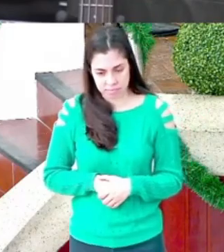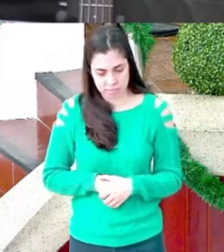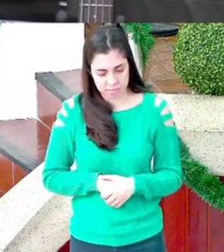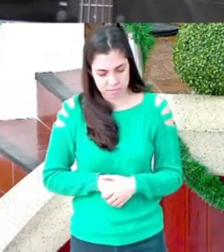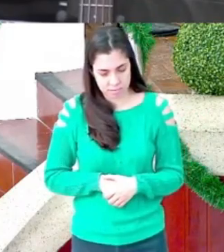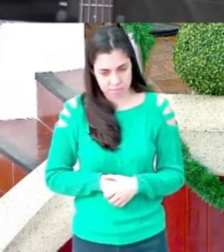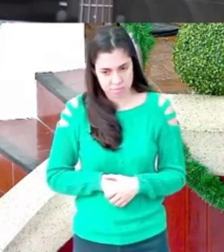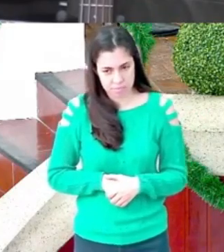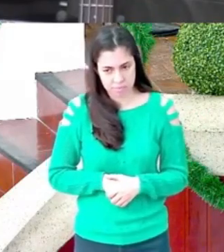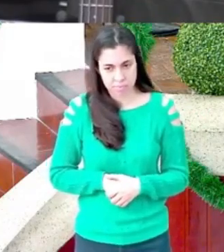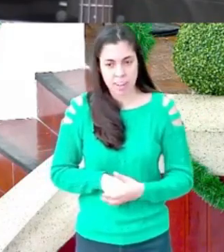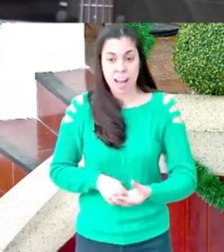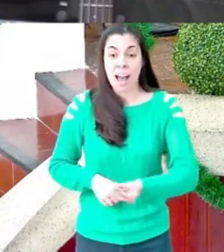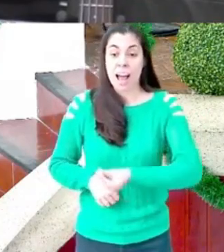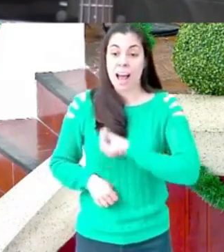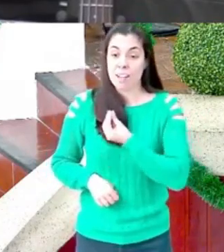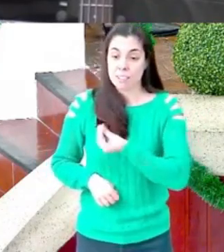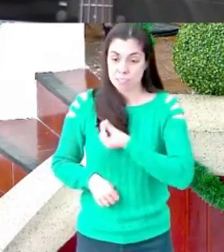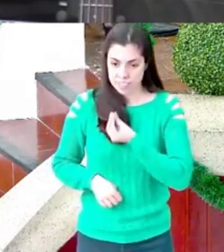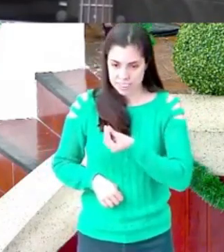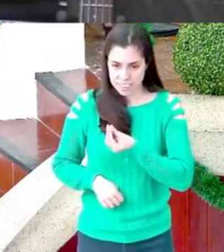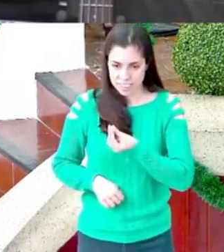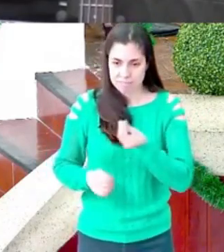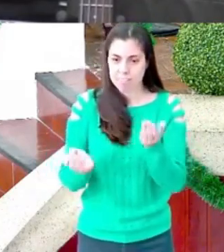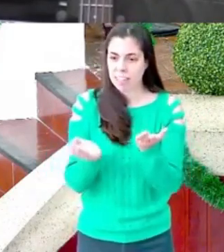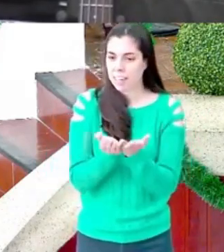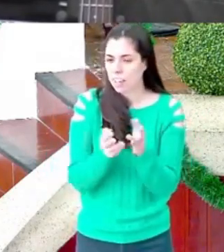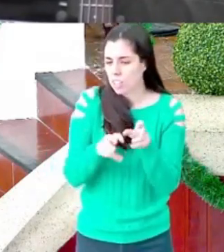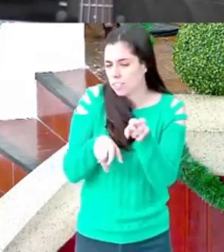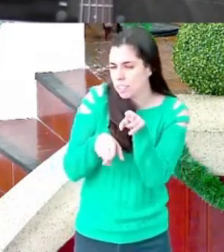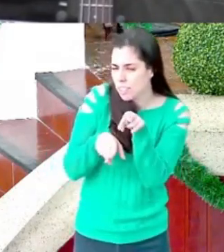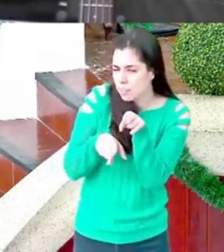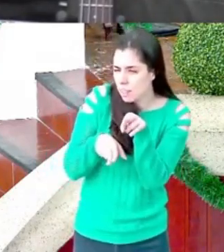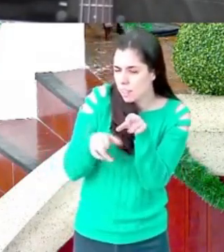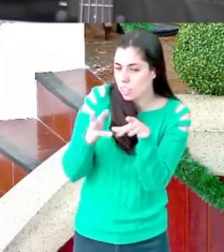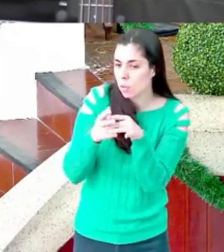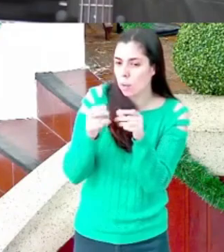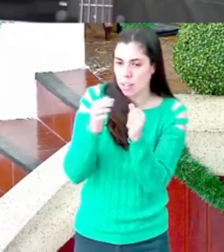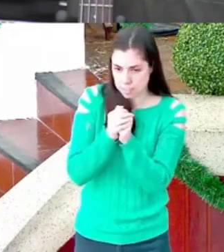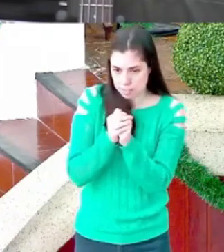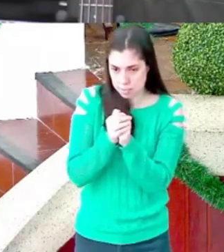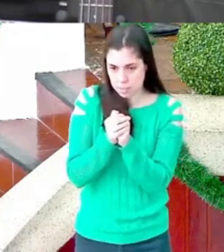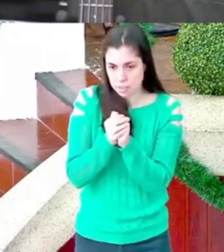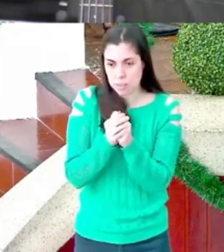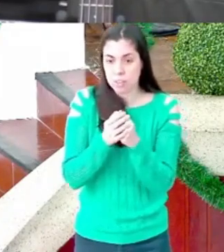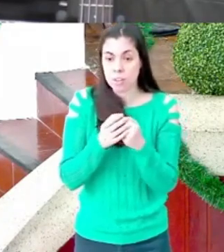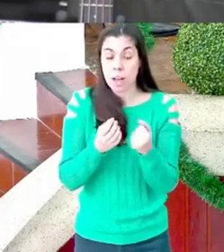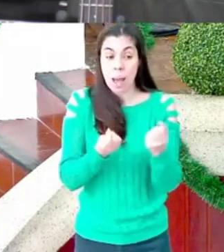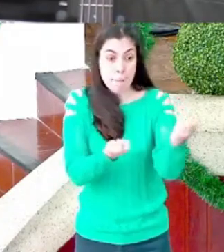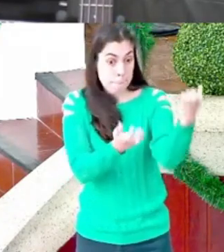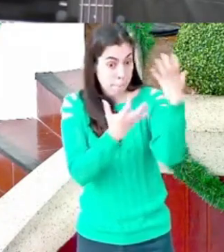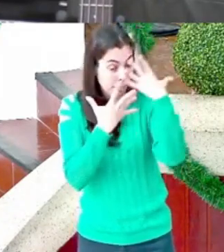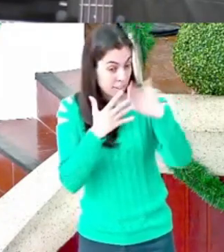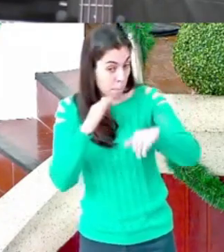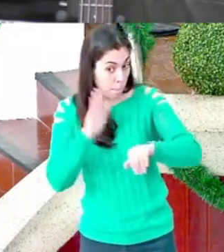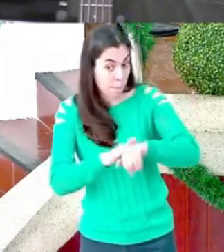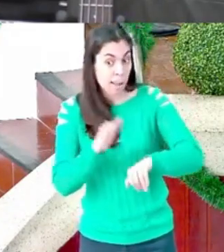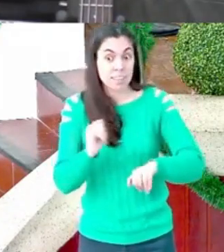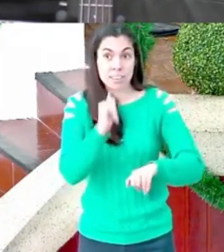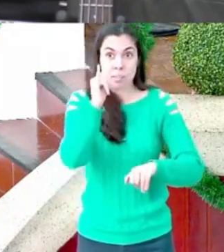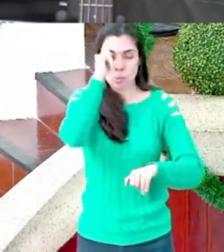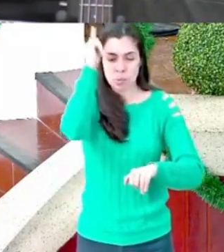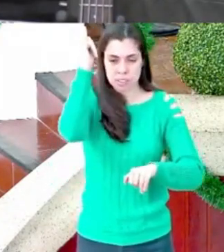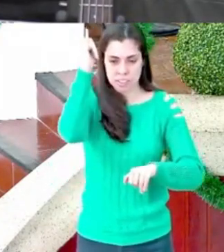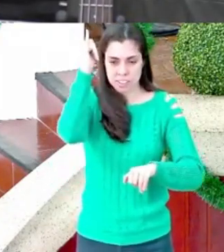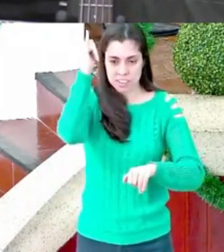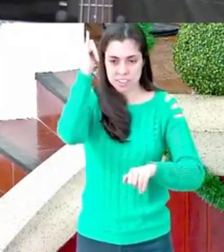A vida cristã deve ocorrer algo parecido. O maior objetivo de um servo de Deus, de